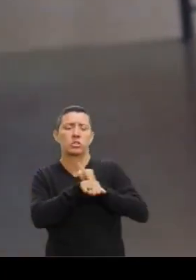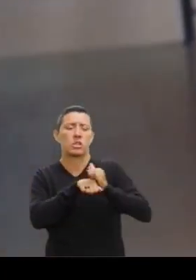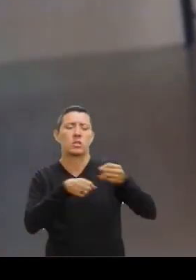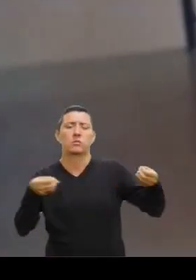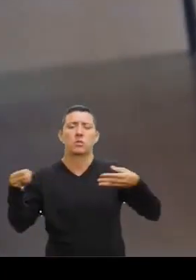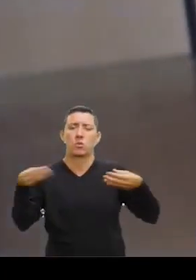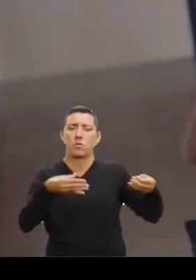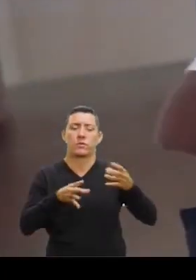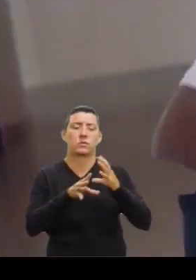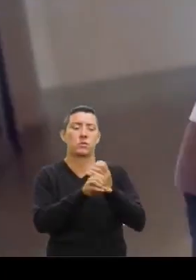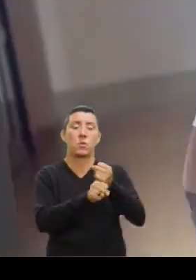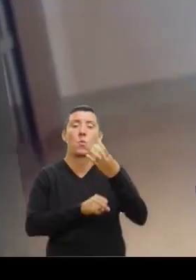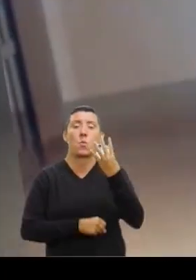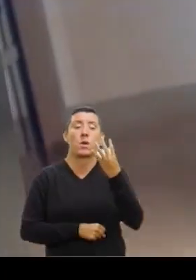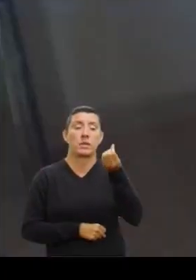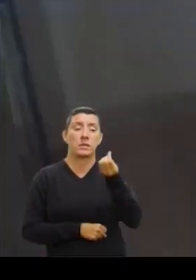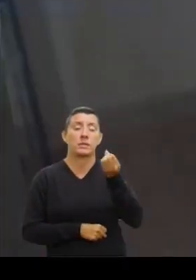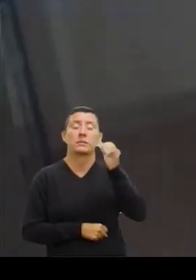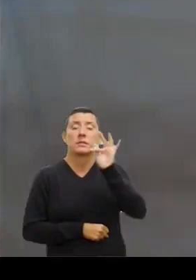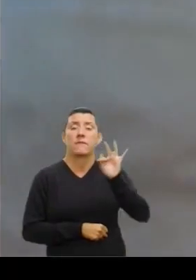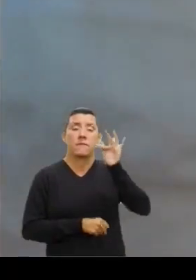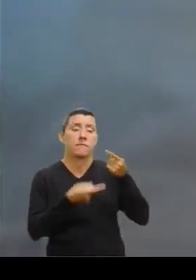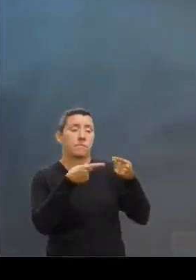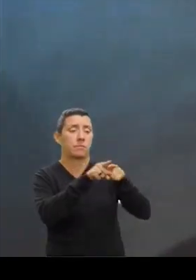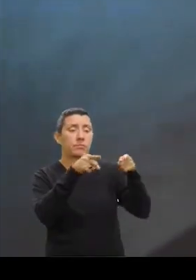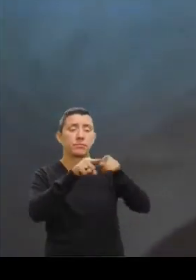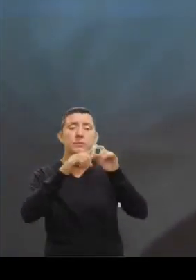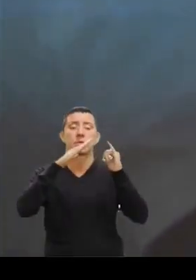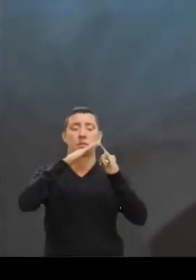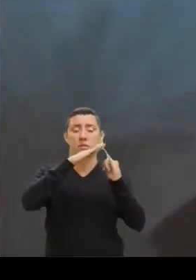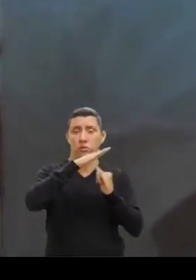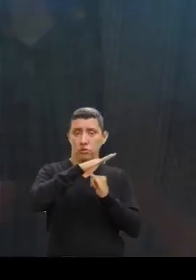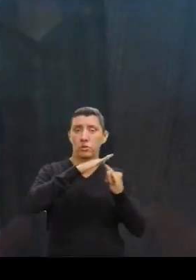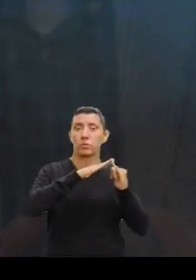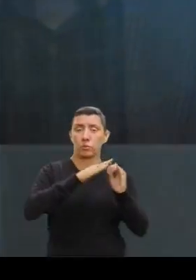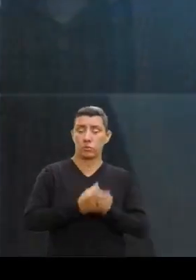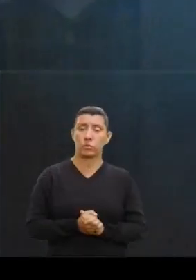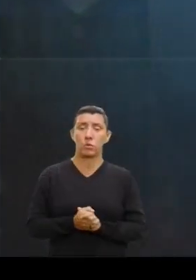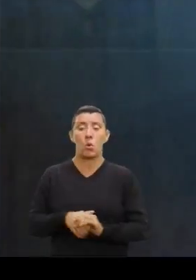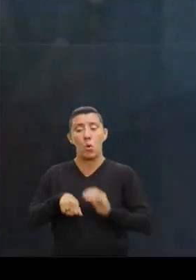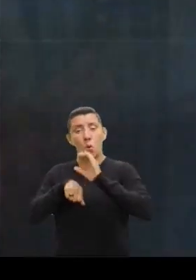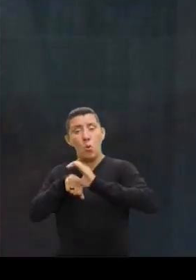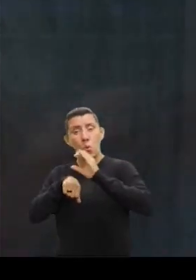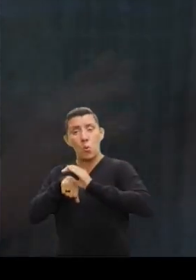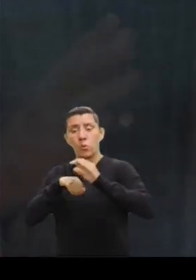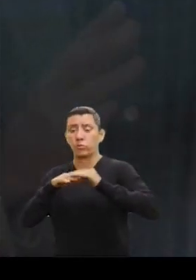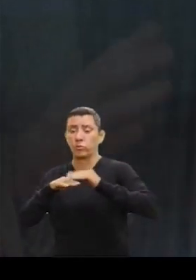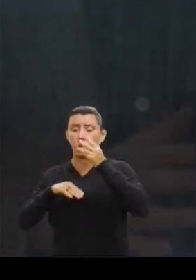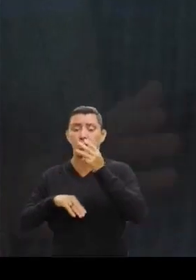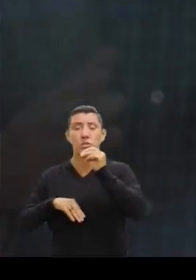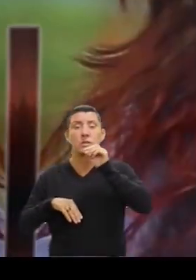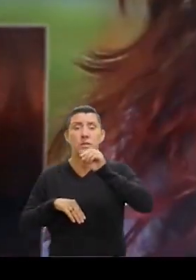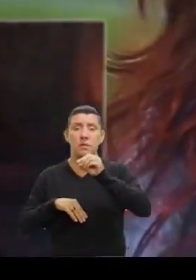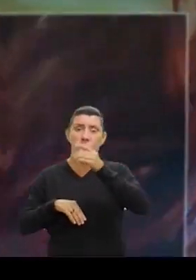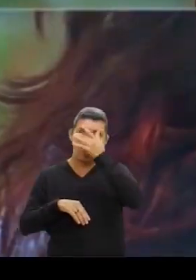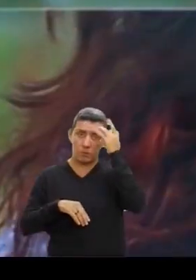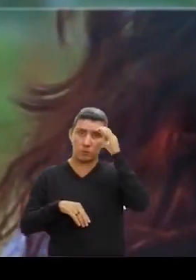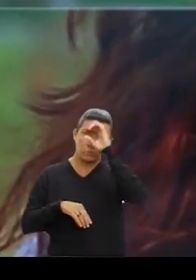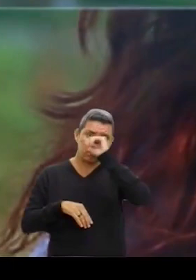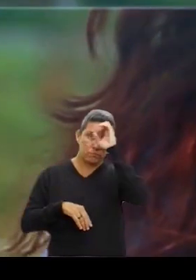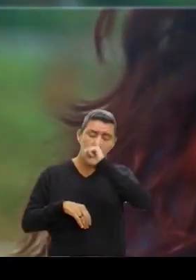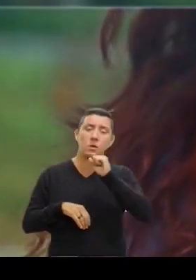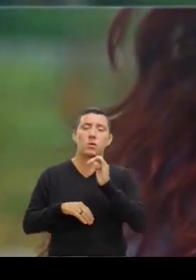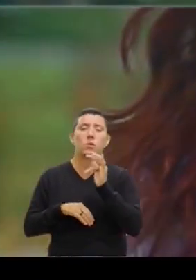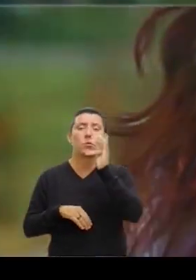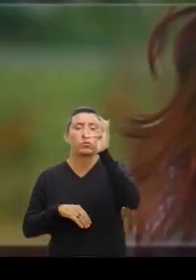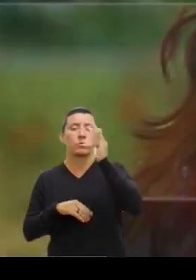46 universidades e institutos e treinamos mais de 30 mil talentos nos últimos anos para serem